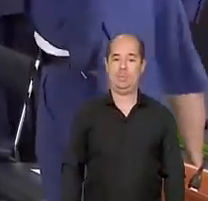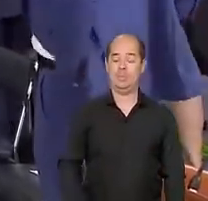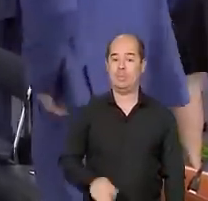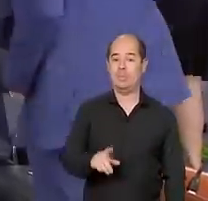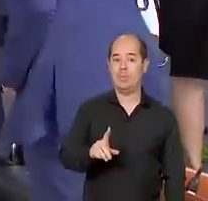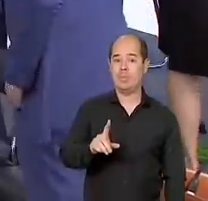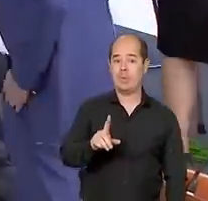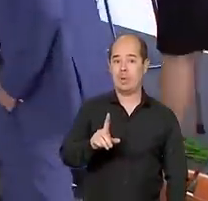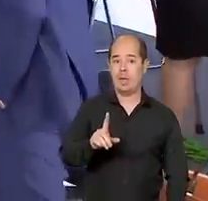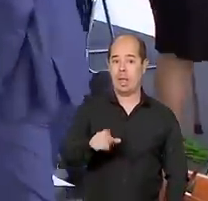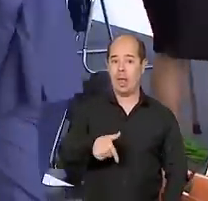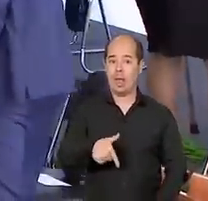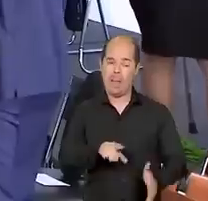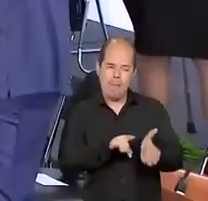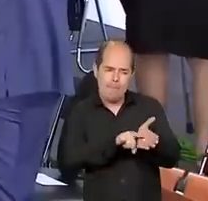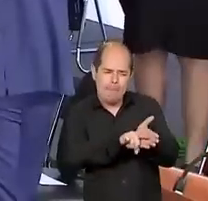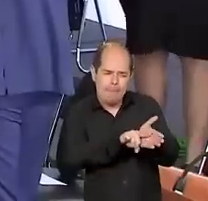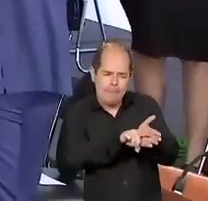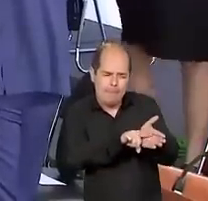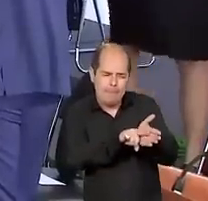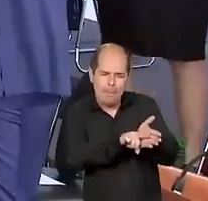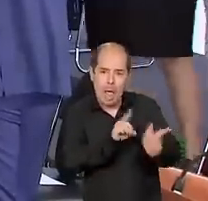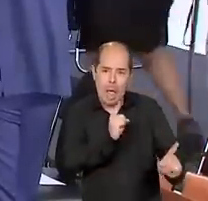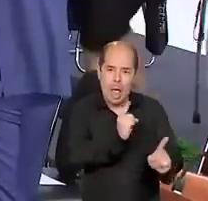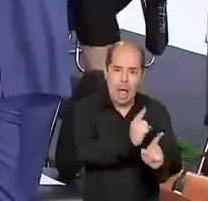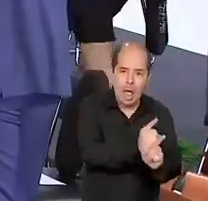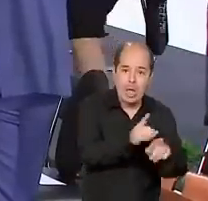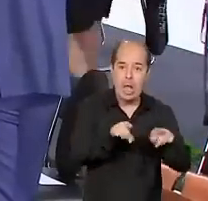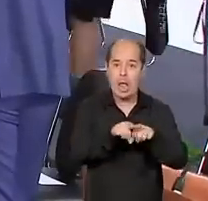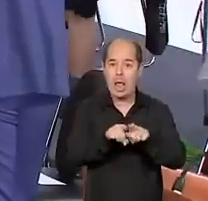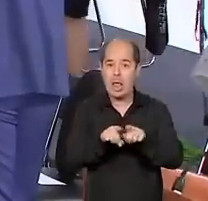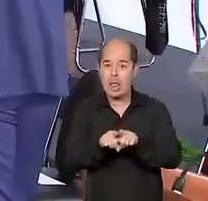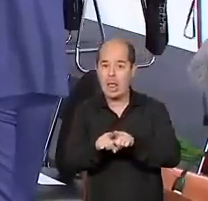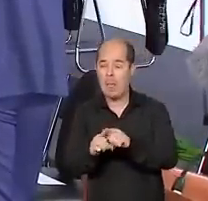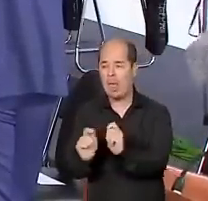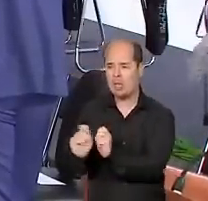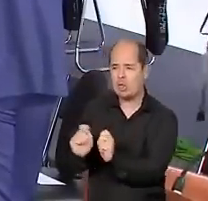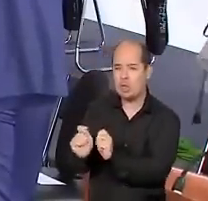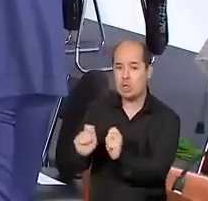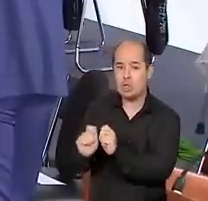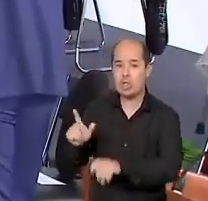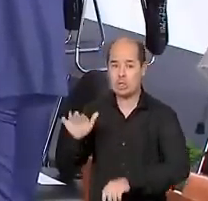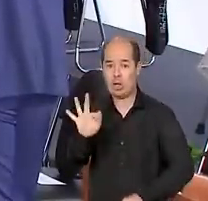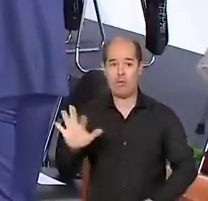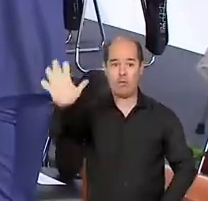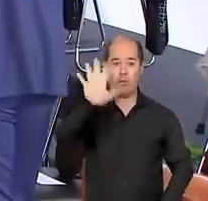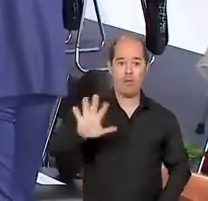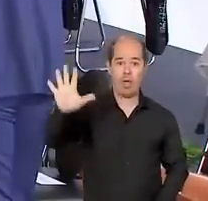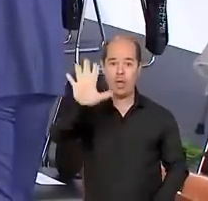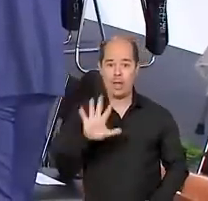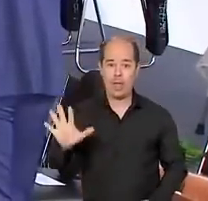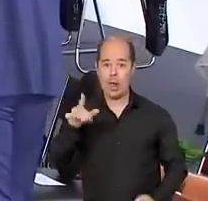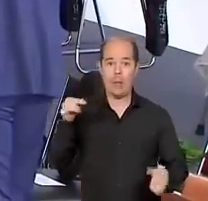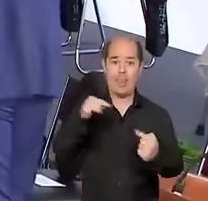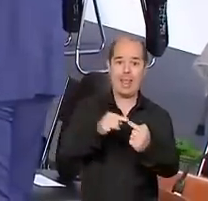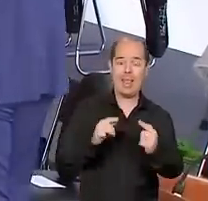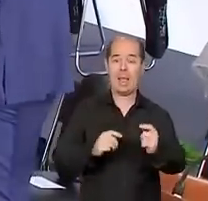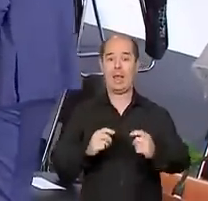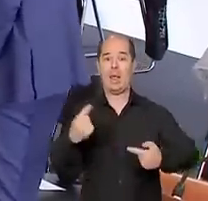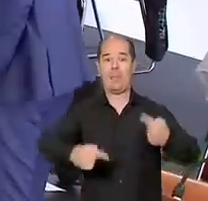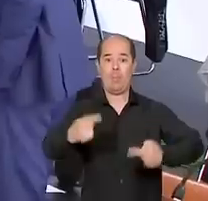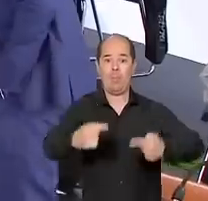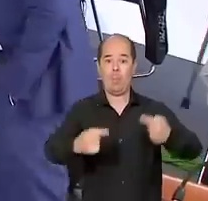é reunir pesquisas e experiências de gestão federal na construção de políticas públicas para o SUS e para